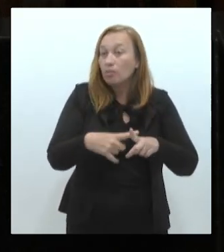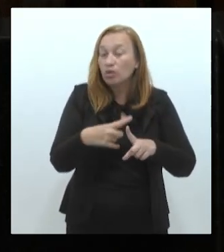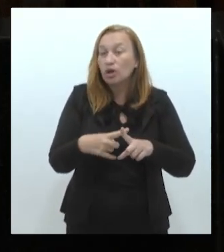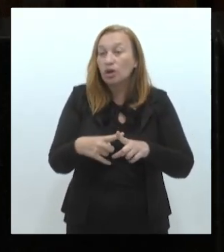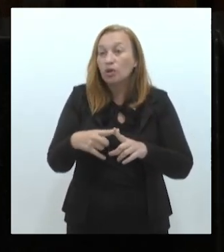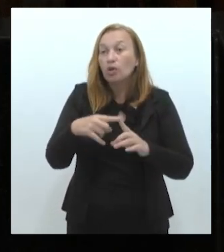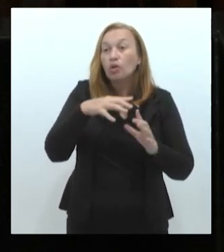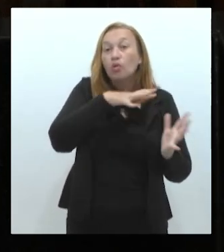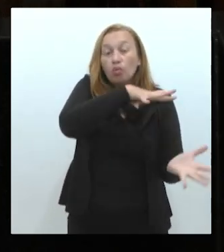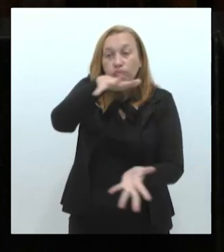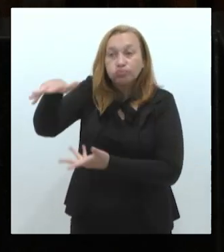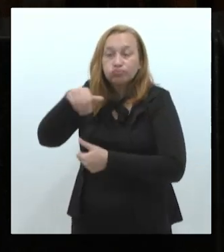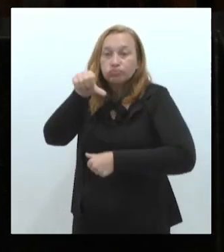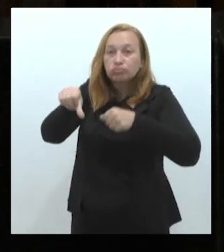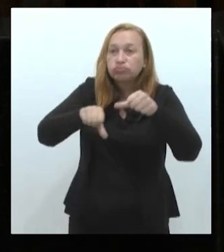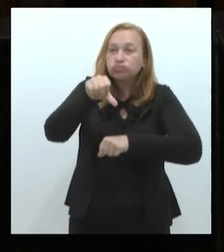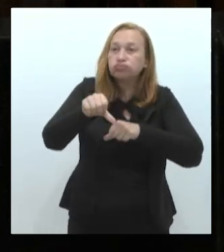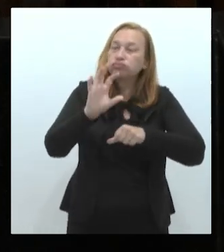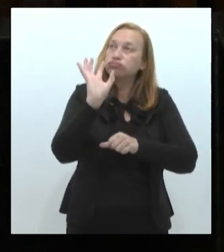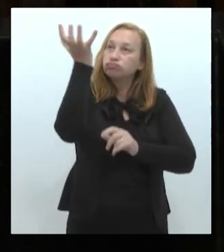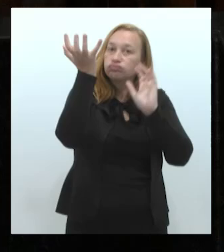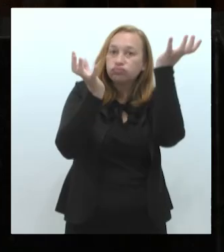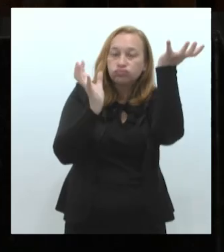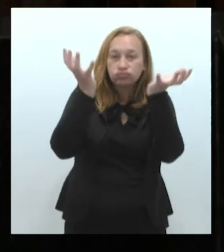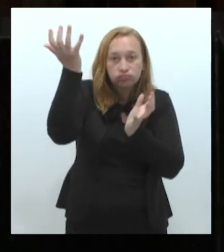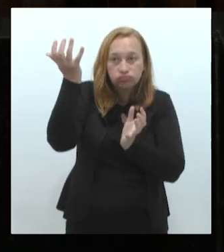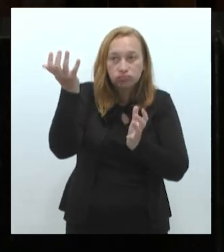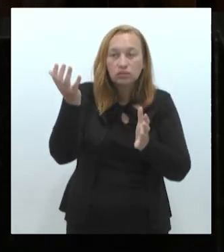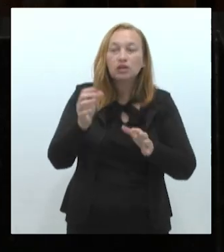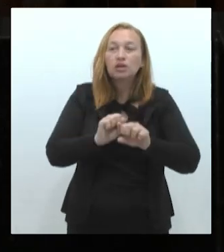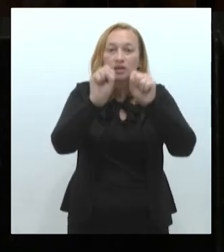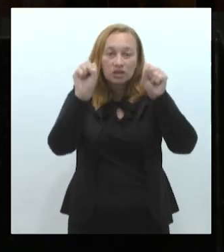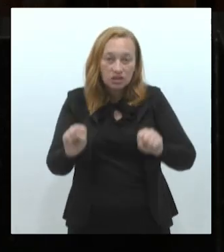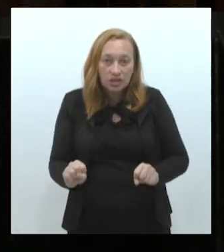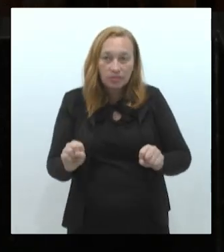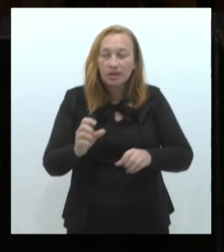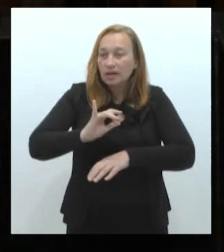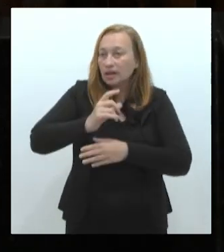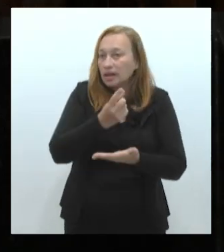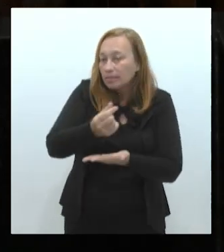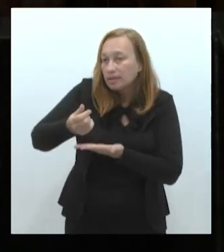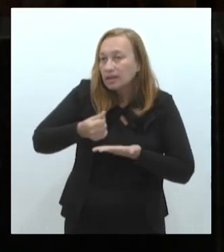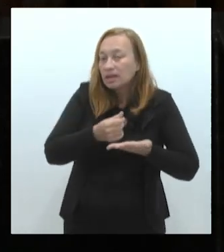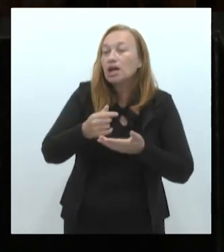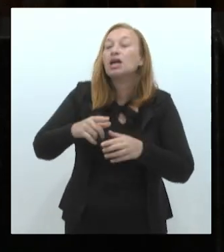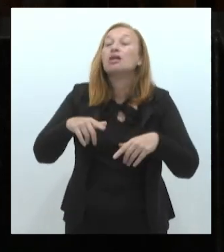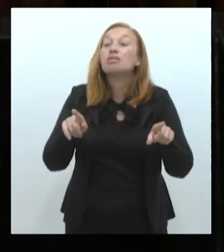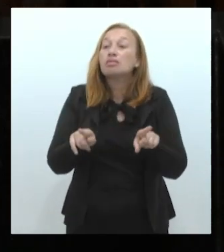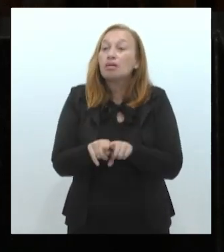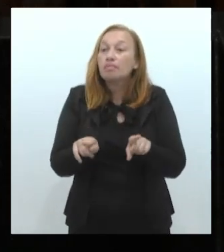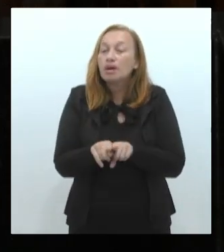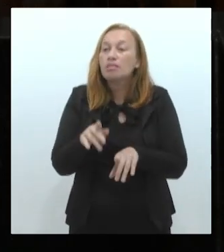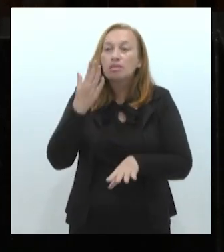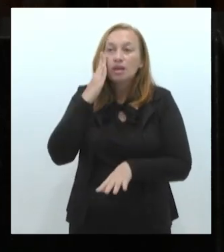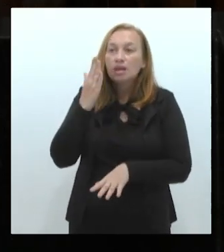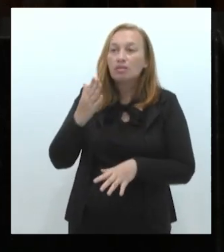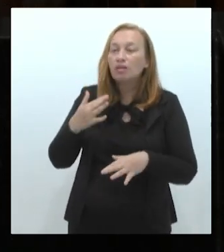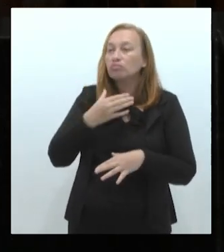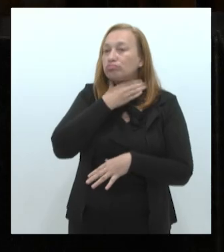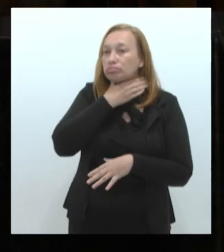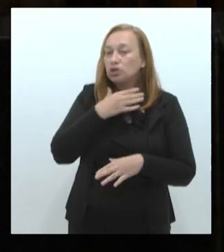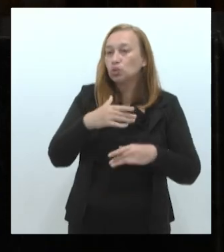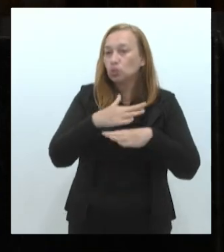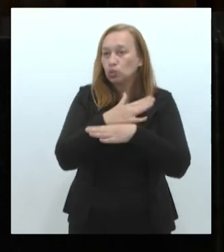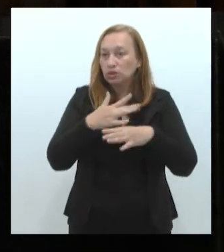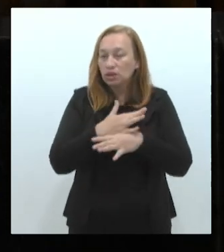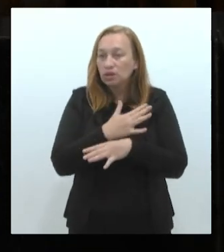mudando devido à ação desastrosa da humanidade, desse sistema capitalista degradante, é também não entender que as cidades vivem uma crise urbana. As